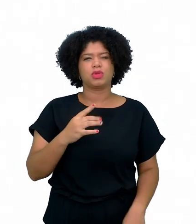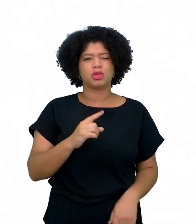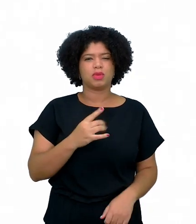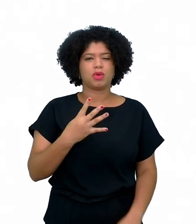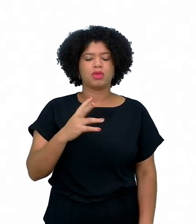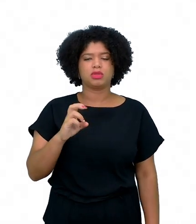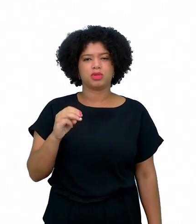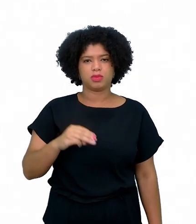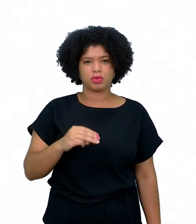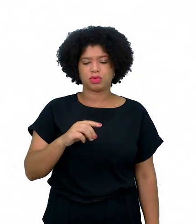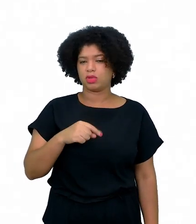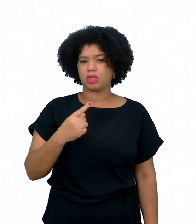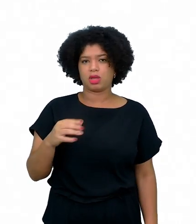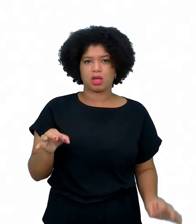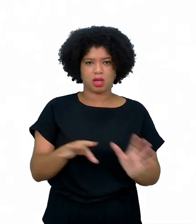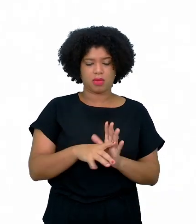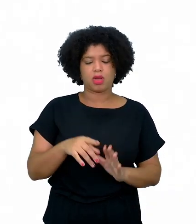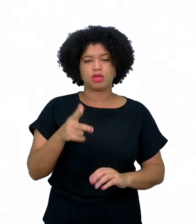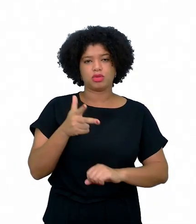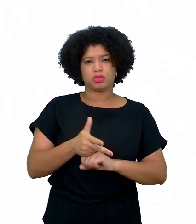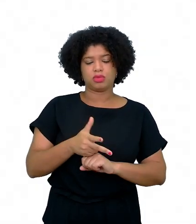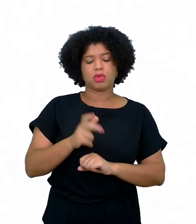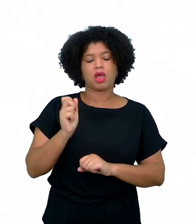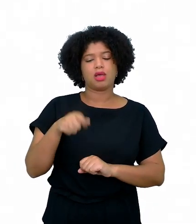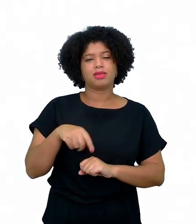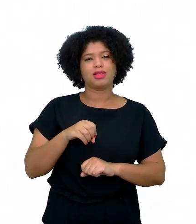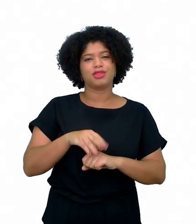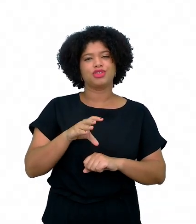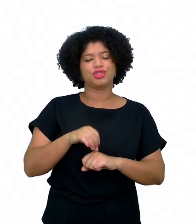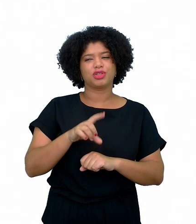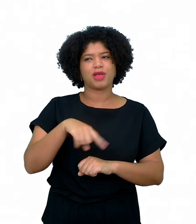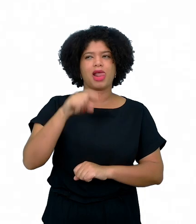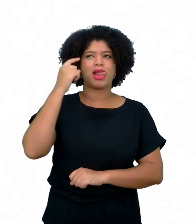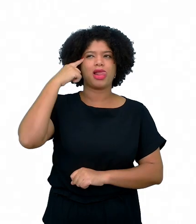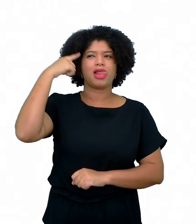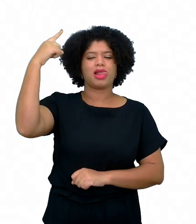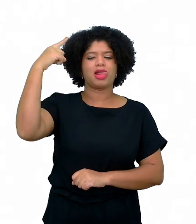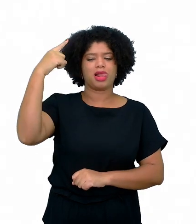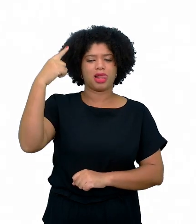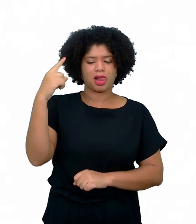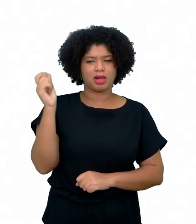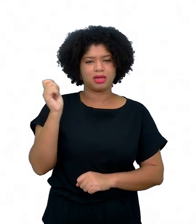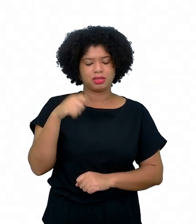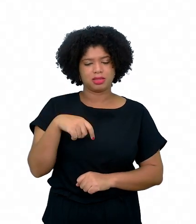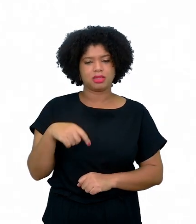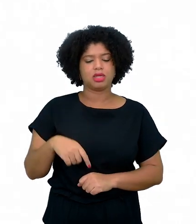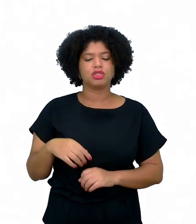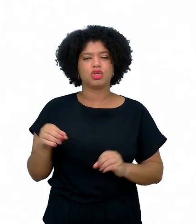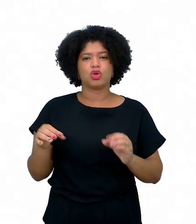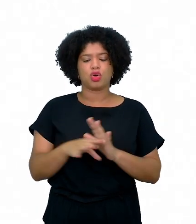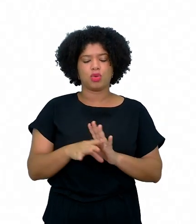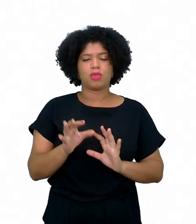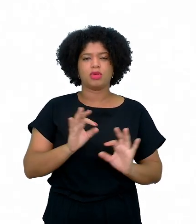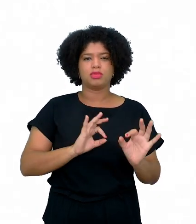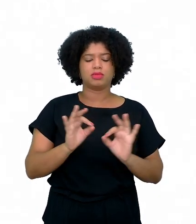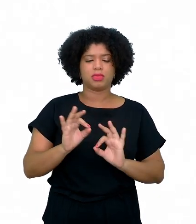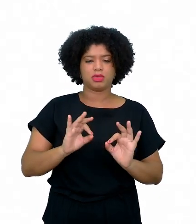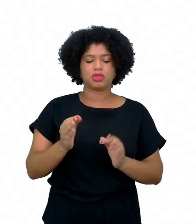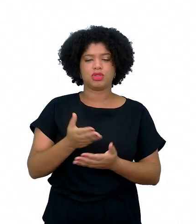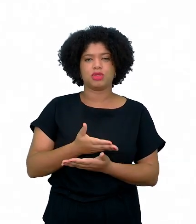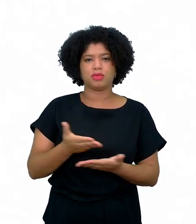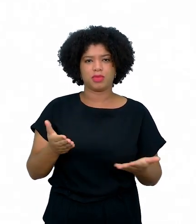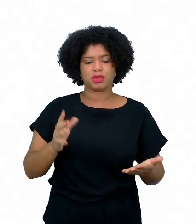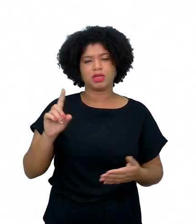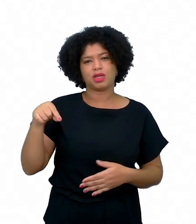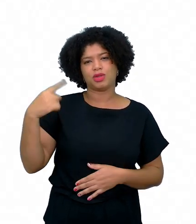após assistirem essa gravação, já vão dar um start para vocês terminarem a esse planejamento de vocês